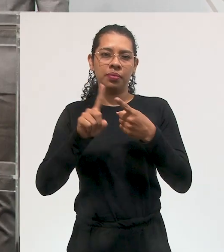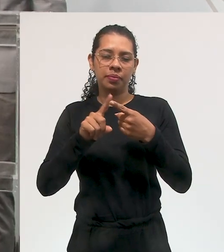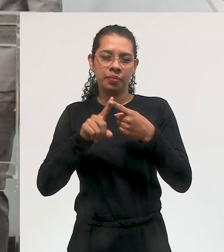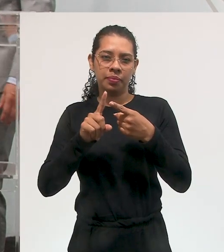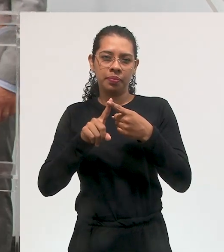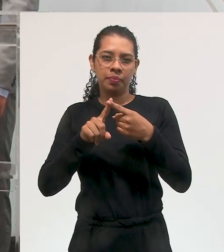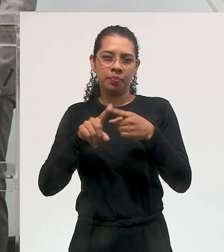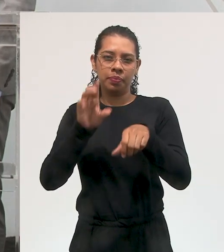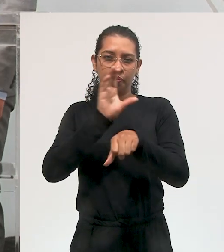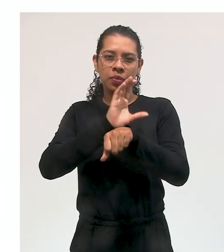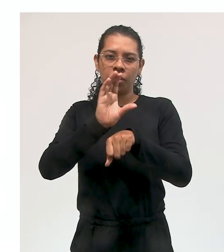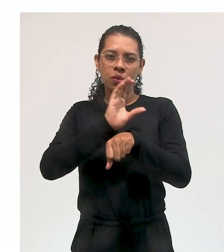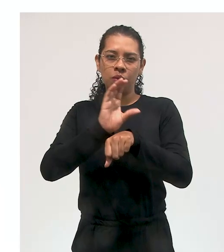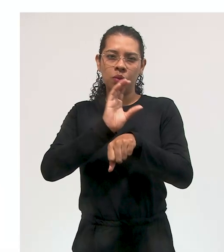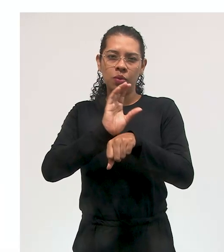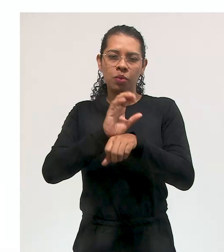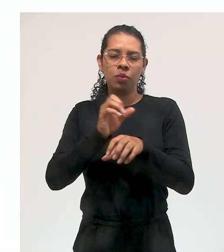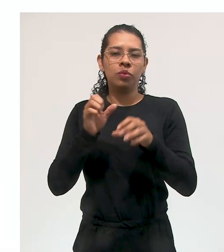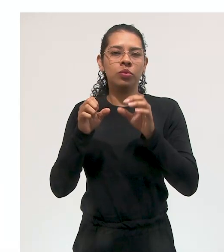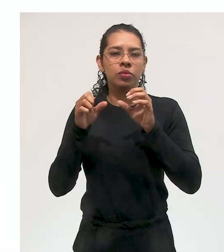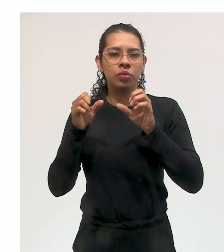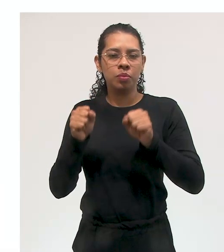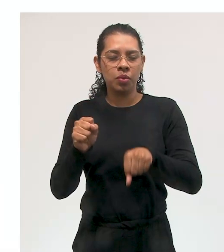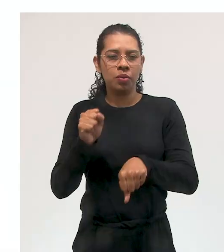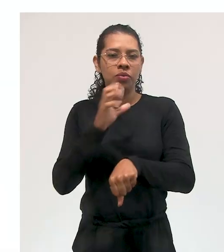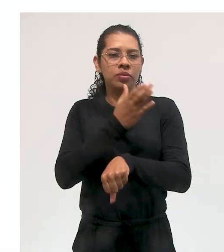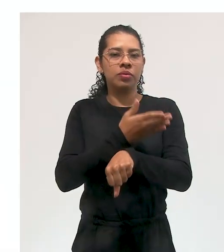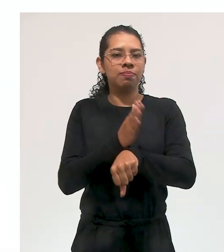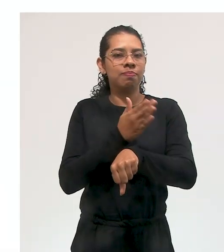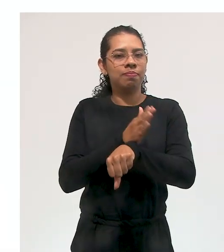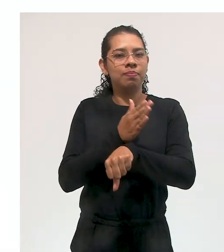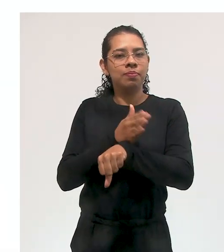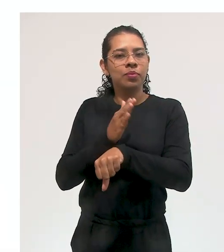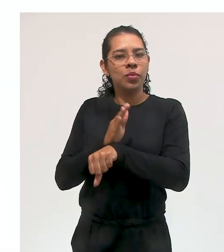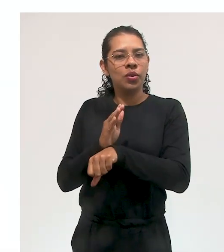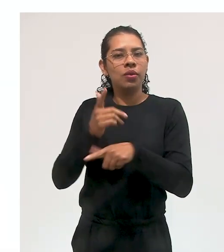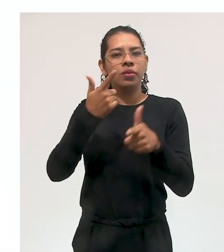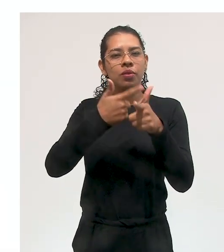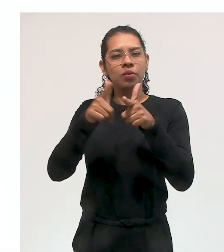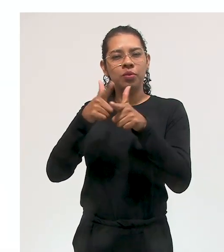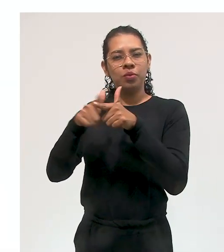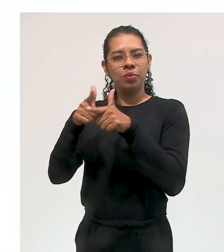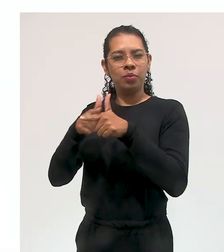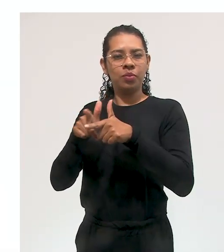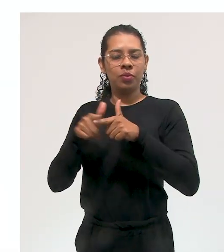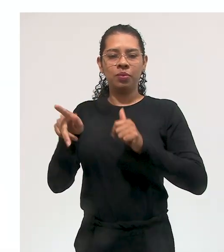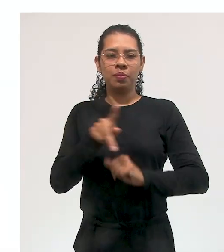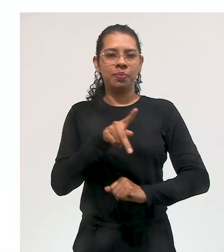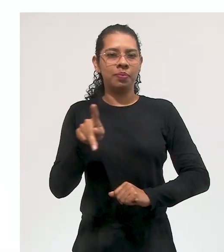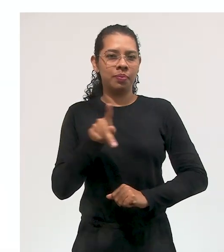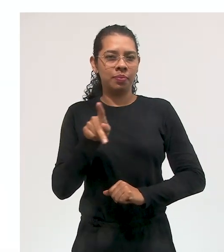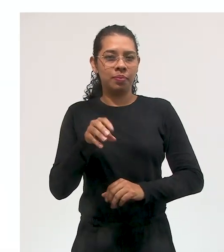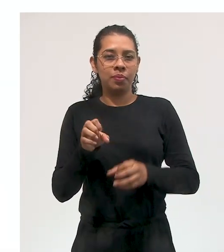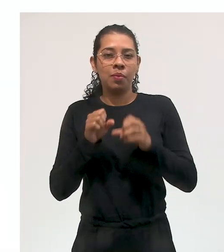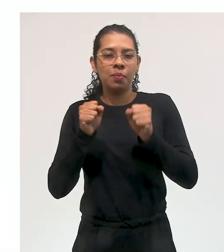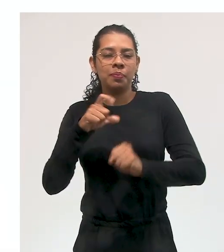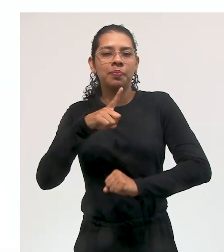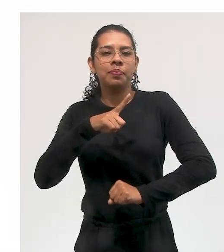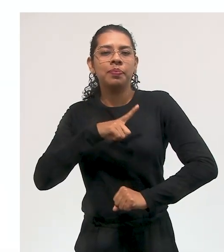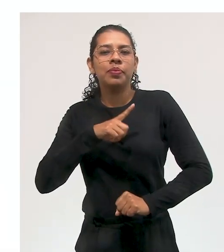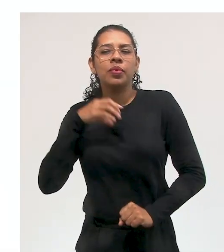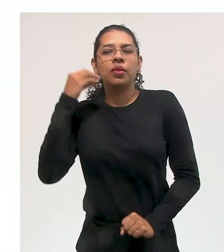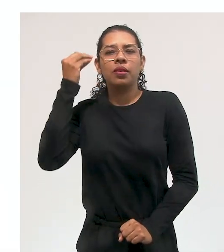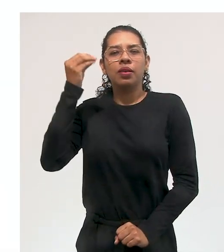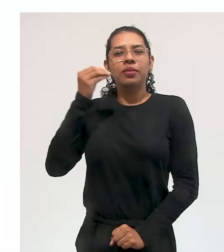dedicar mais, ok? Desde o ingresso do aluno na licenciatura, é previsto integrar os conteúdos das disciplinas em situações práticas que coloquem problemas